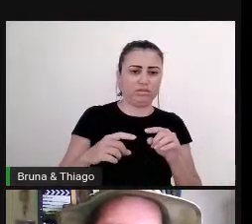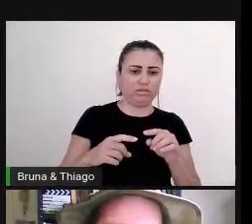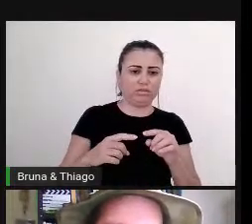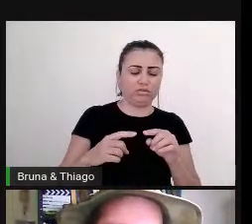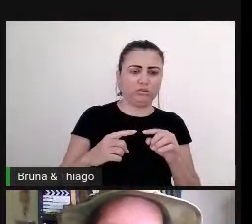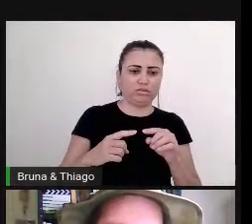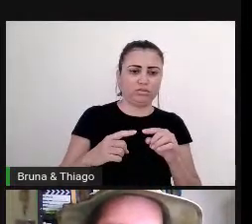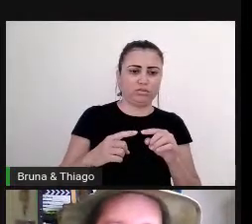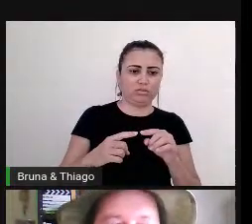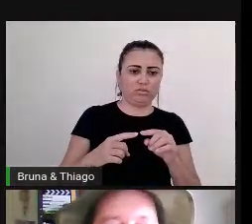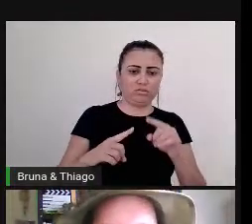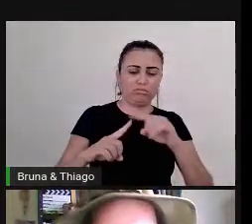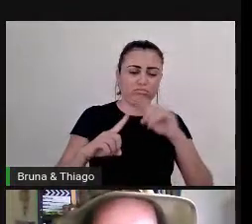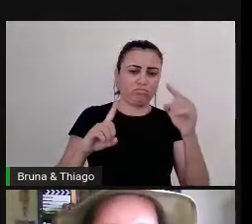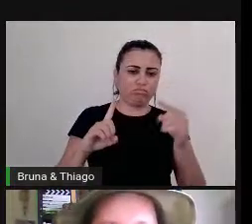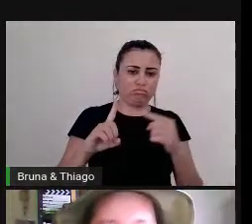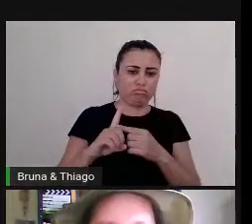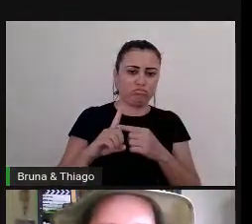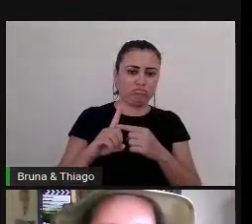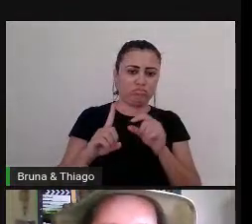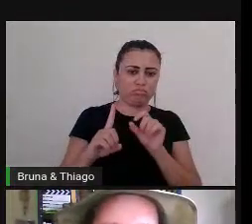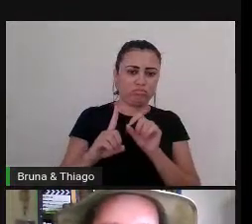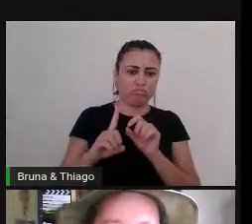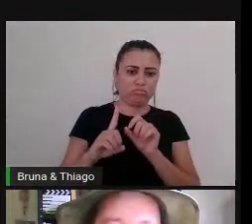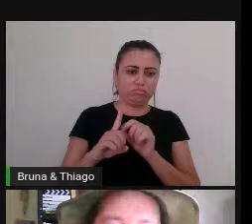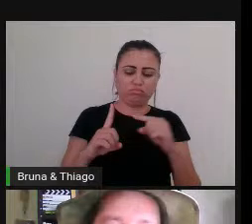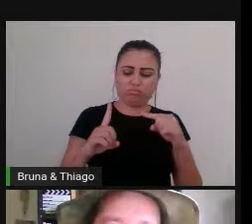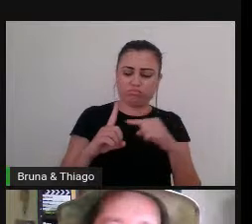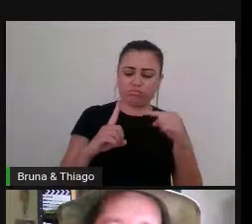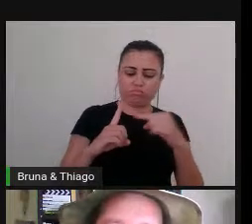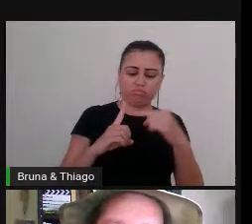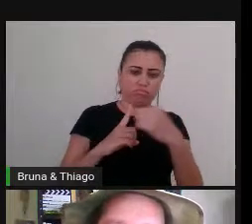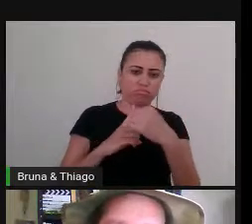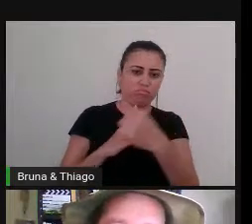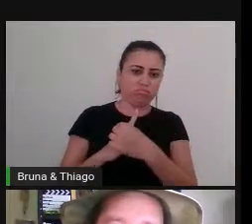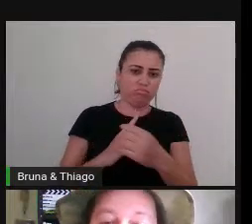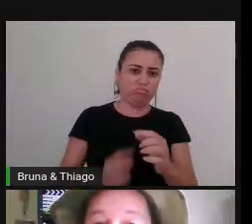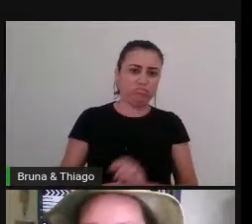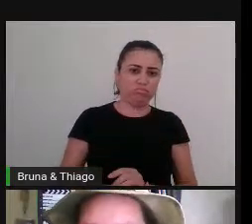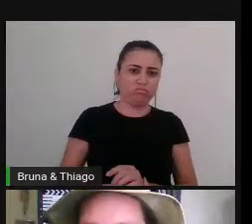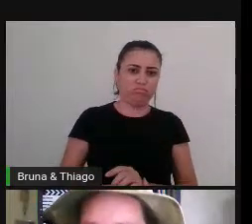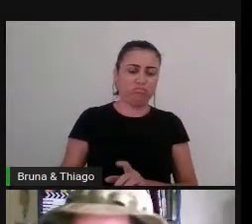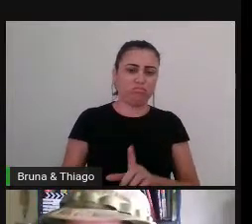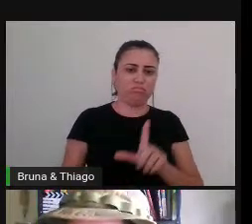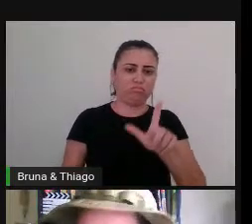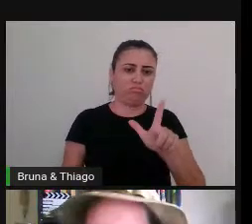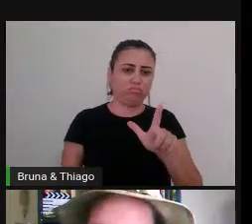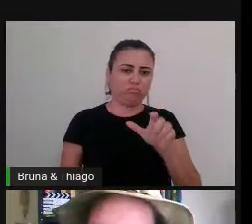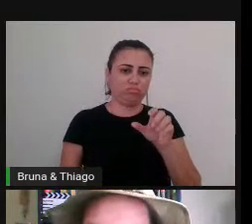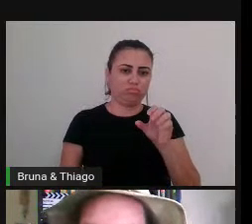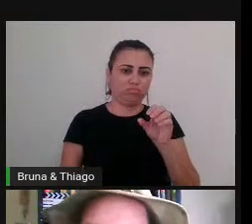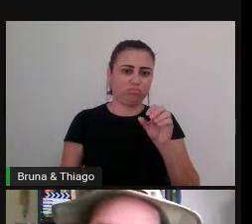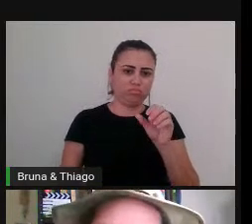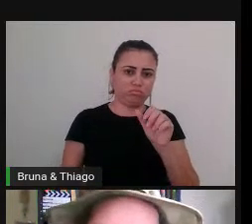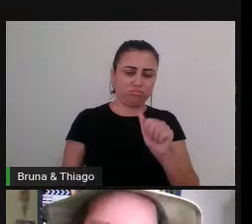ooteca que tem esse monte de espinhos, provavelmente é de uma Latrodectus geométricos.